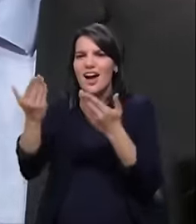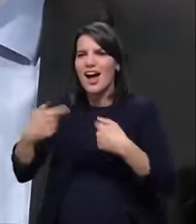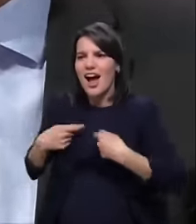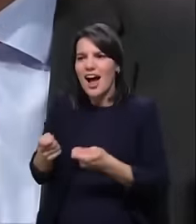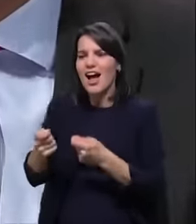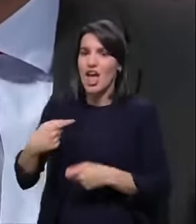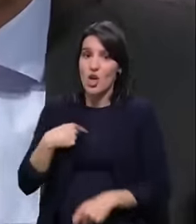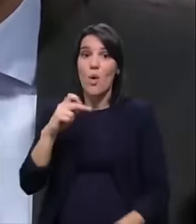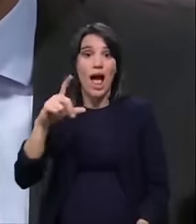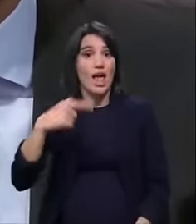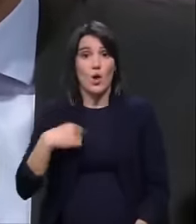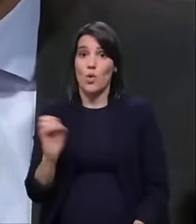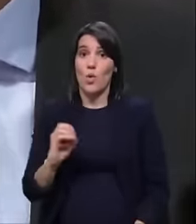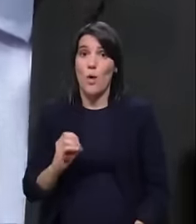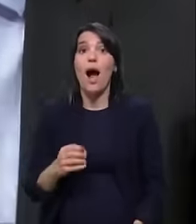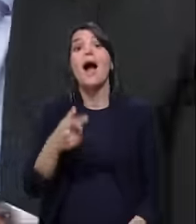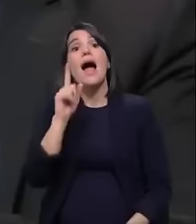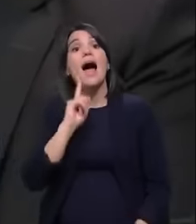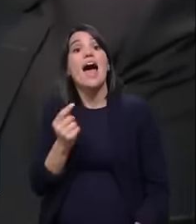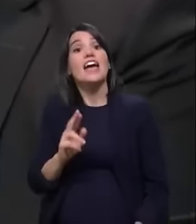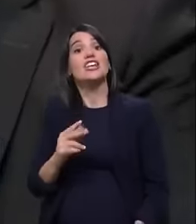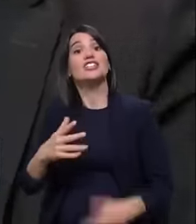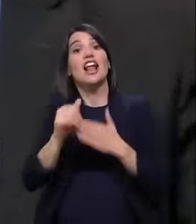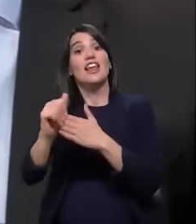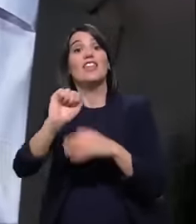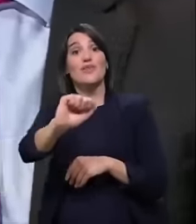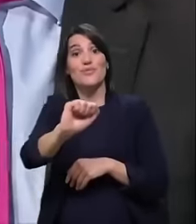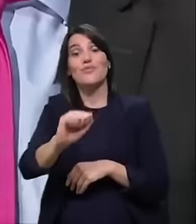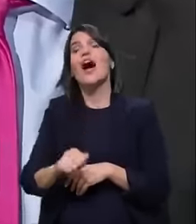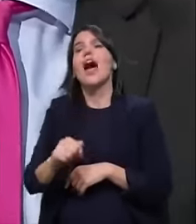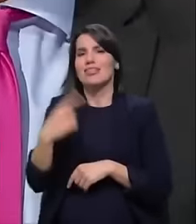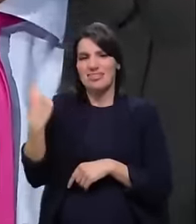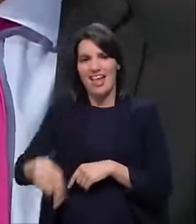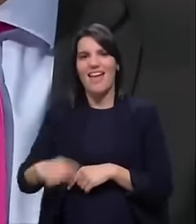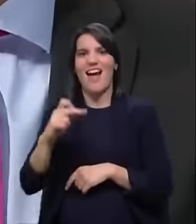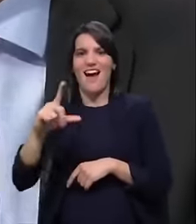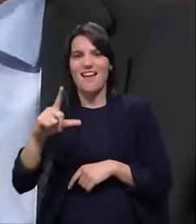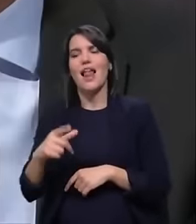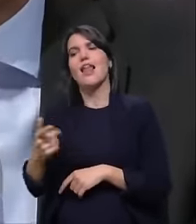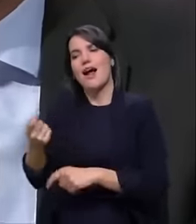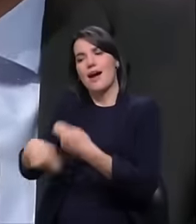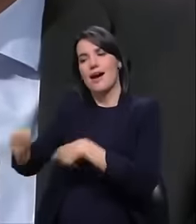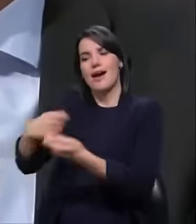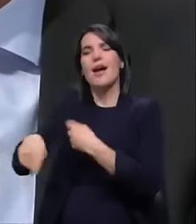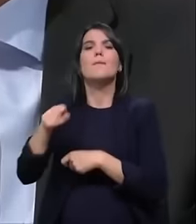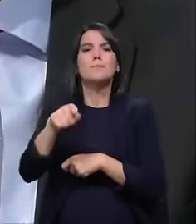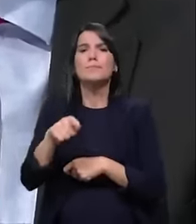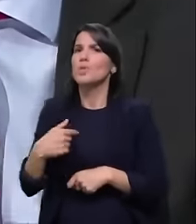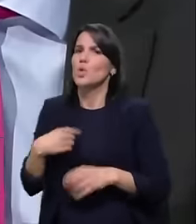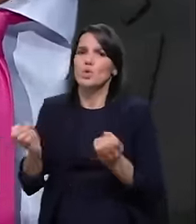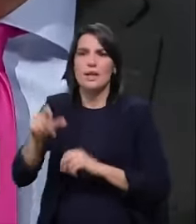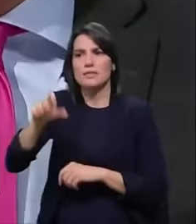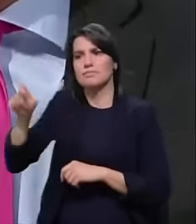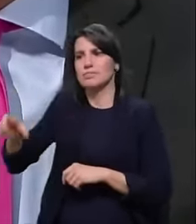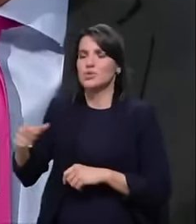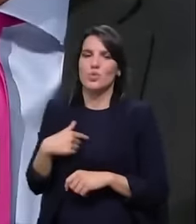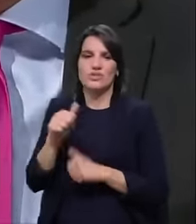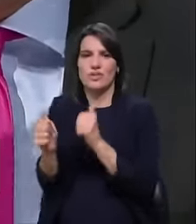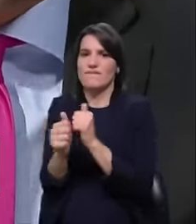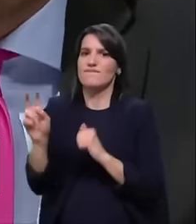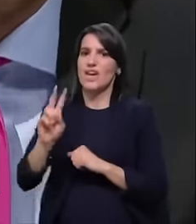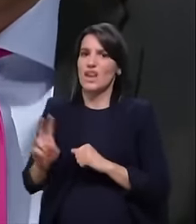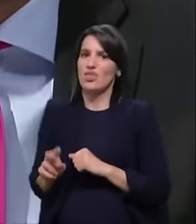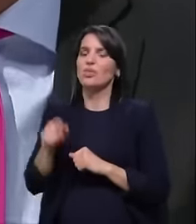alojamento local como a sua anterior líder tinha e andava a atacar o alojamento local. Eu não tenho vereadores que estão a fazer especulação imobiliária e estão nas suas